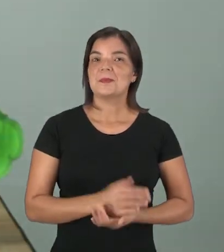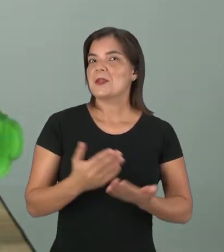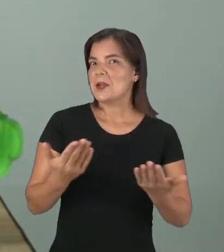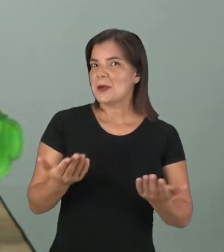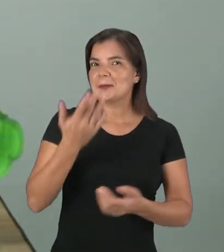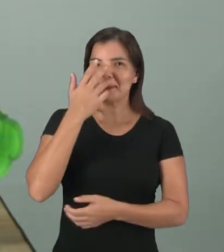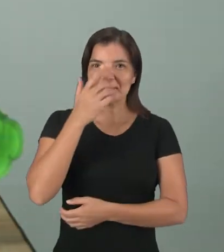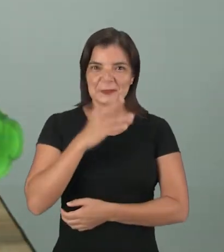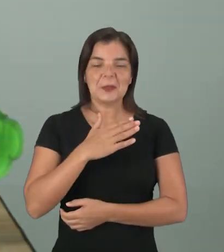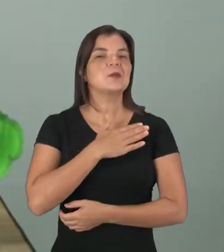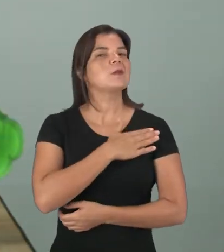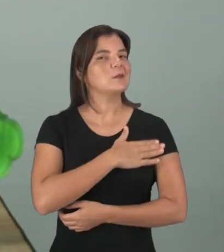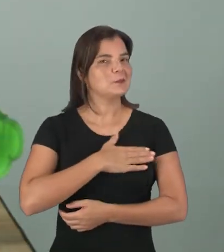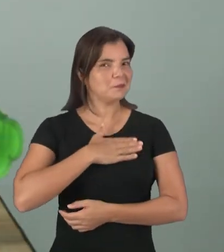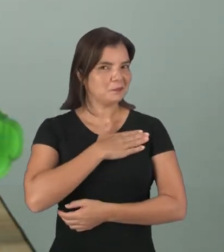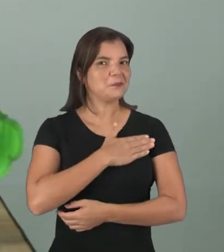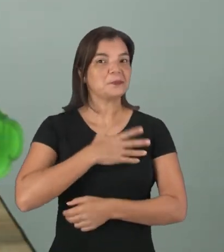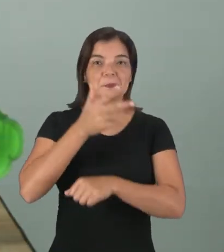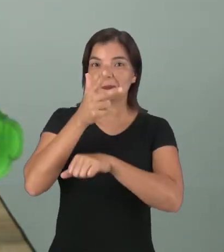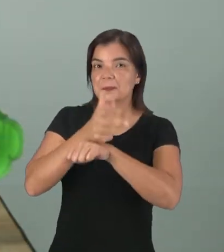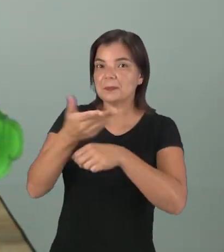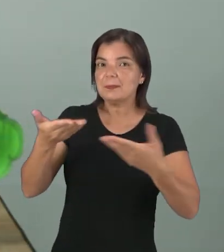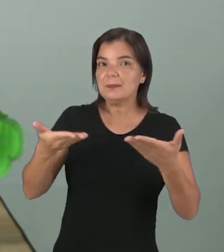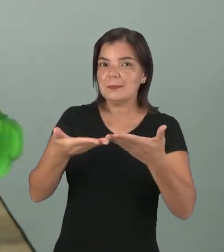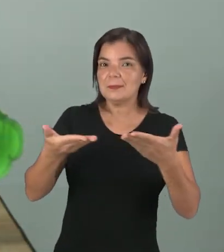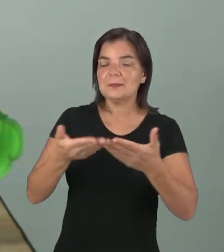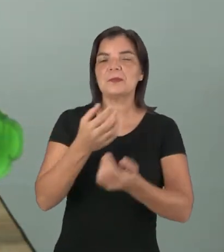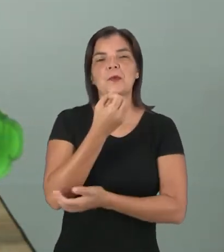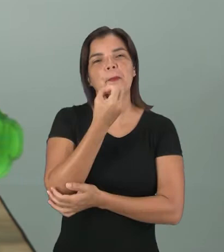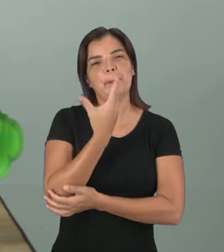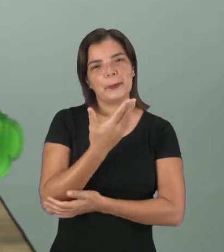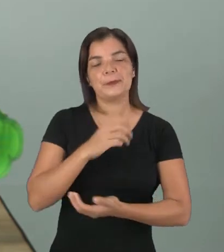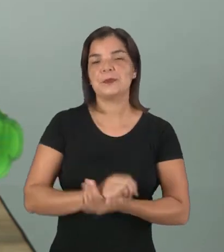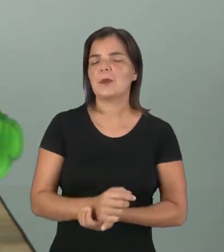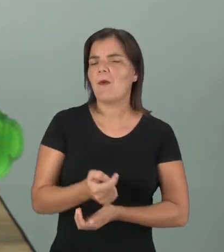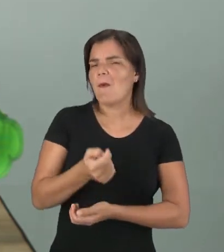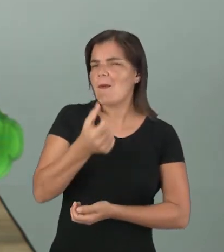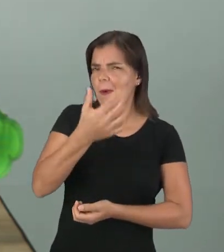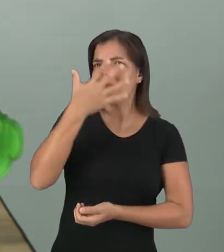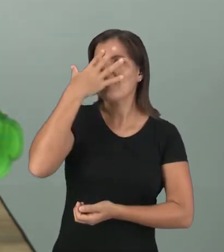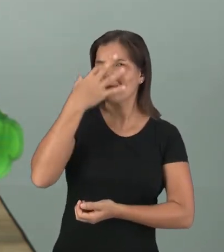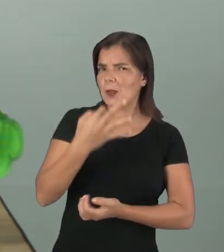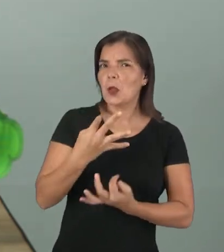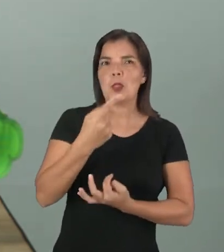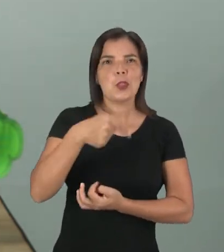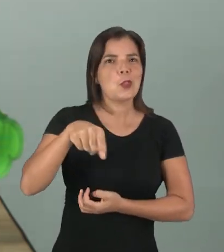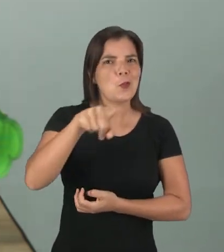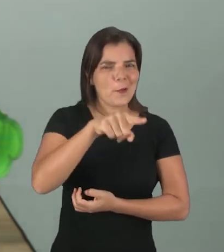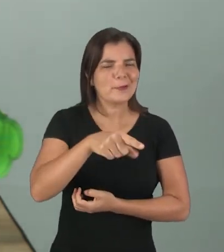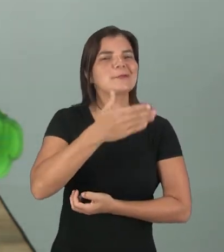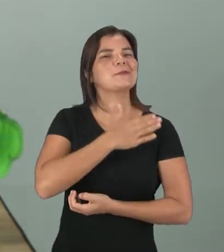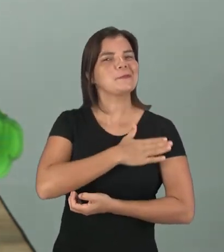E aí, crianças, gostaram do nosso vídeo de hoje? Bom, eu tenho quase certeza que todo mundo aí